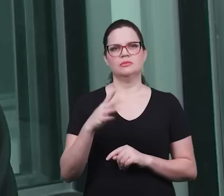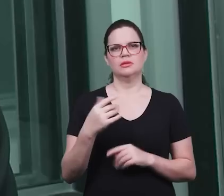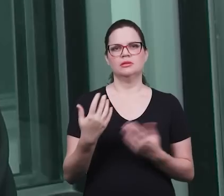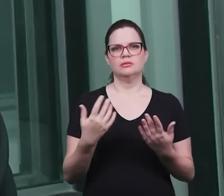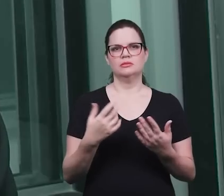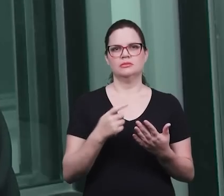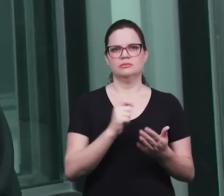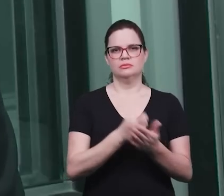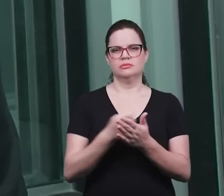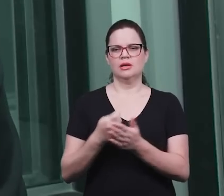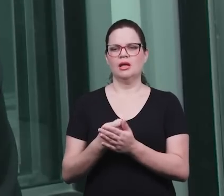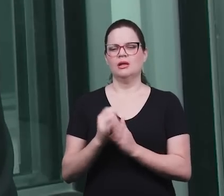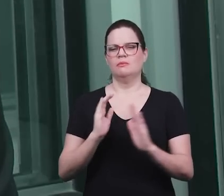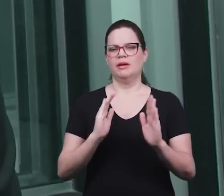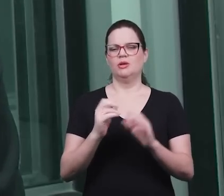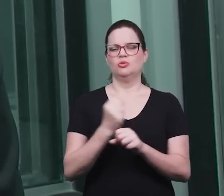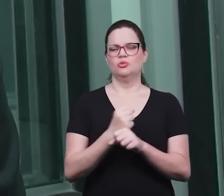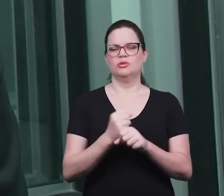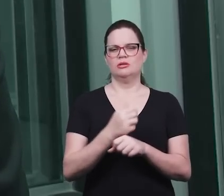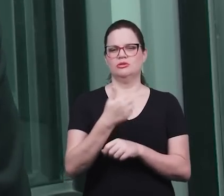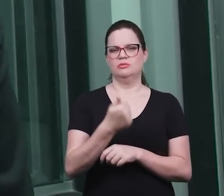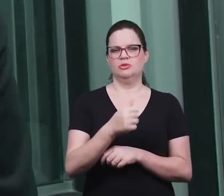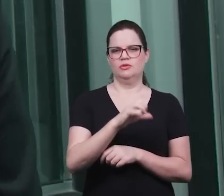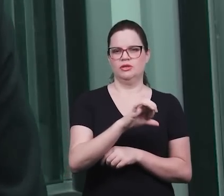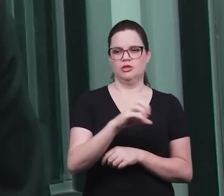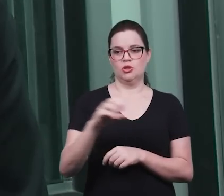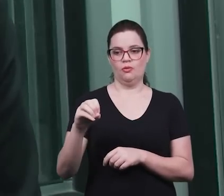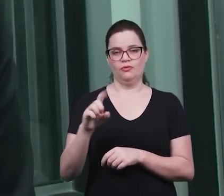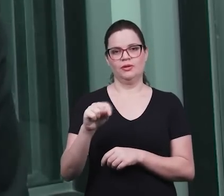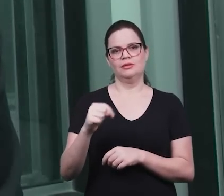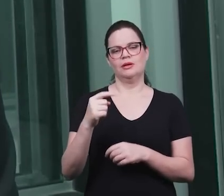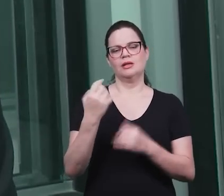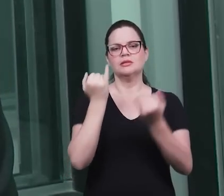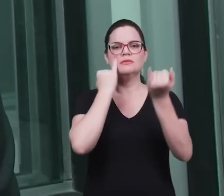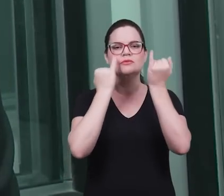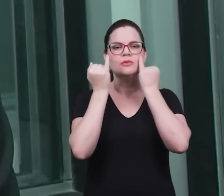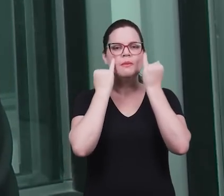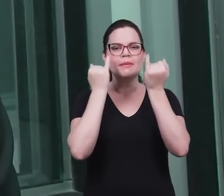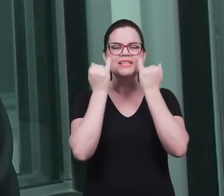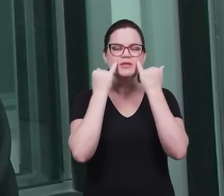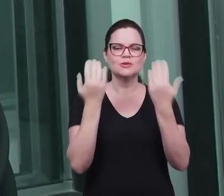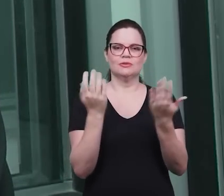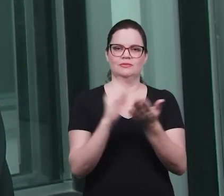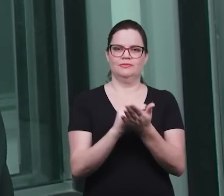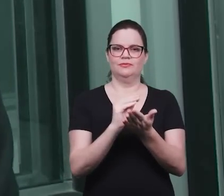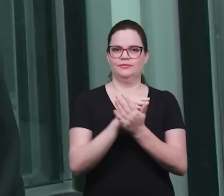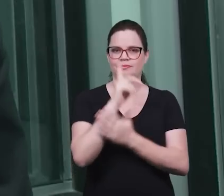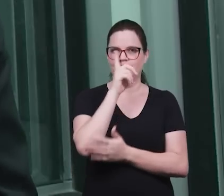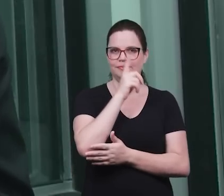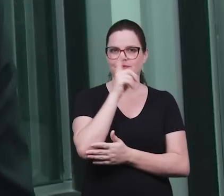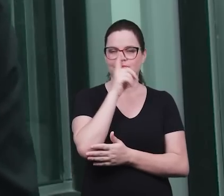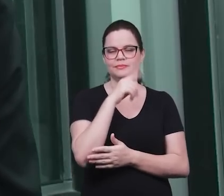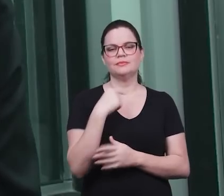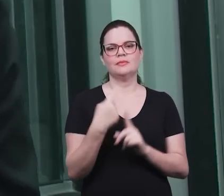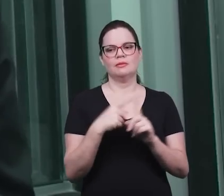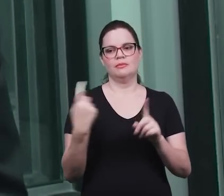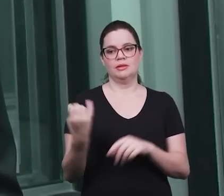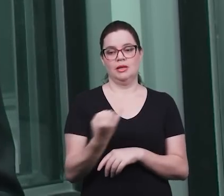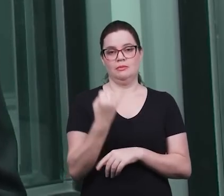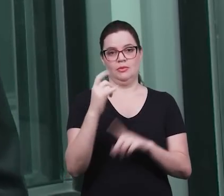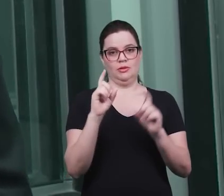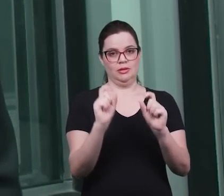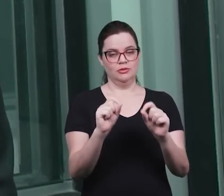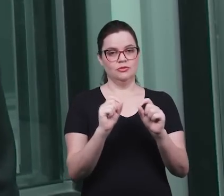80, aos anos 90, né? As informações são muito frágeis, então é importante ter a carteira de trabalho,